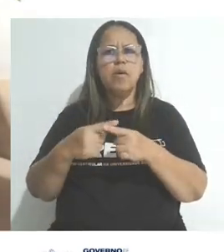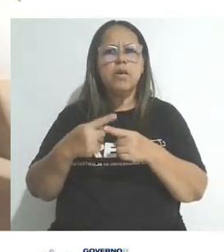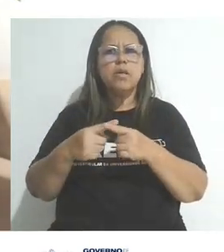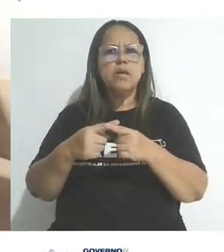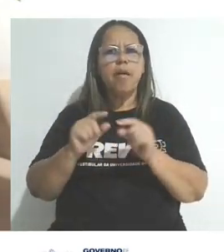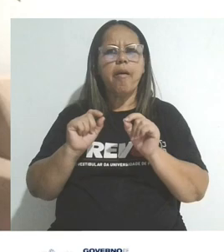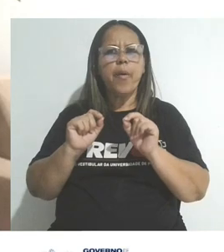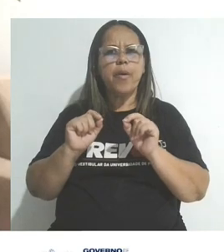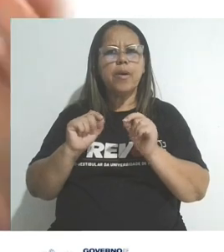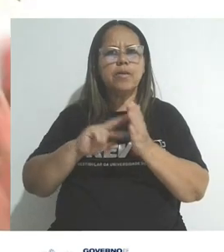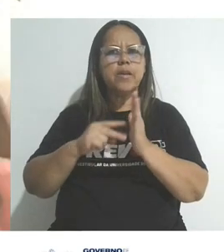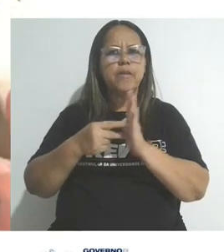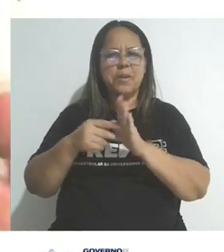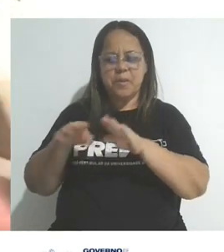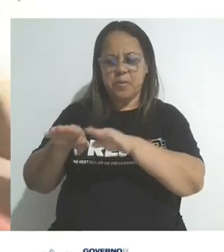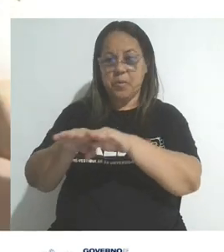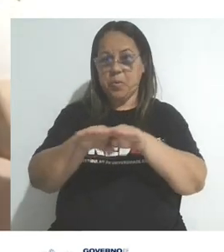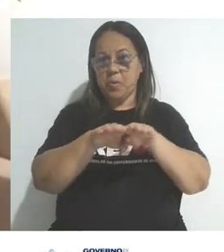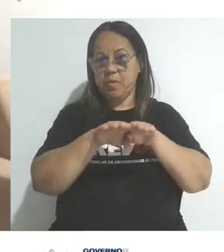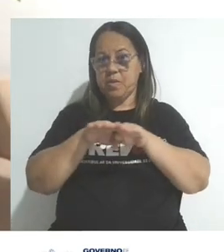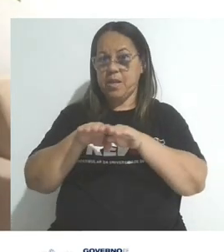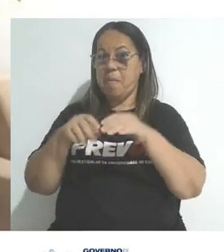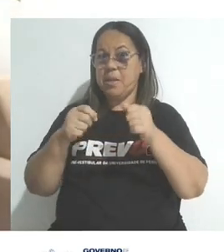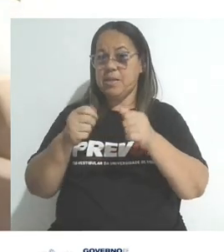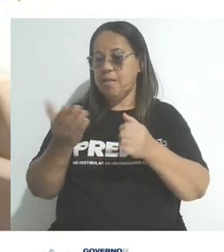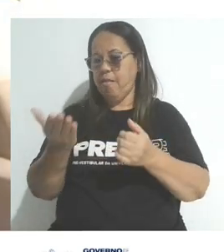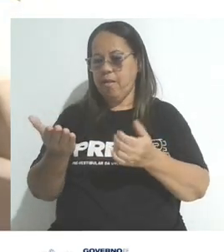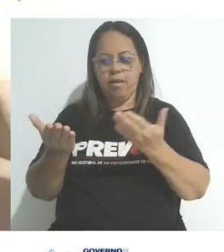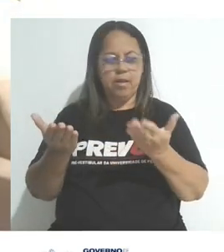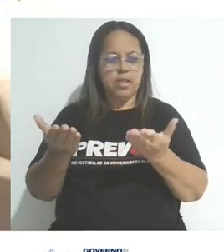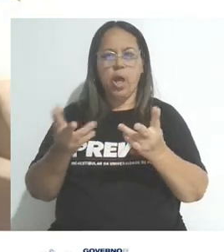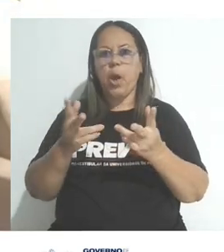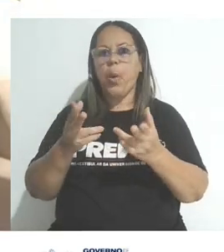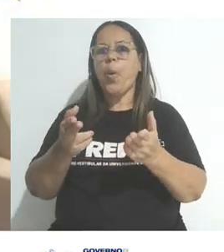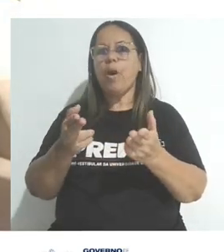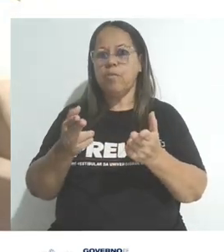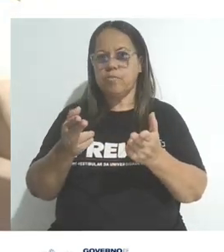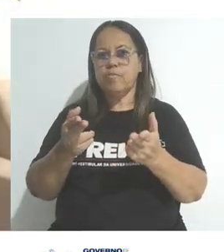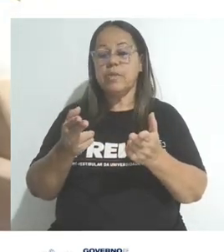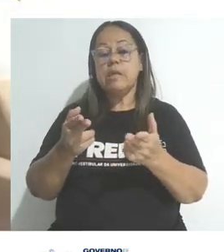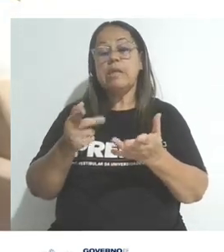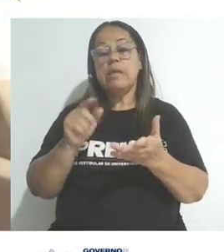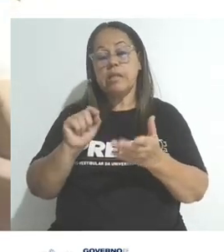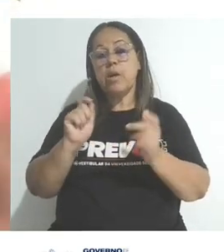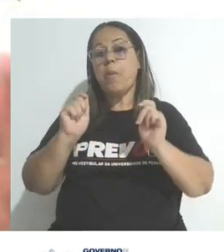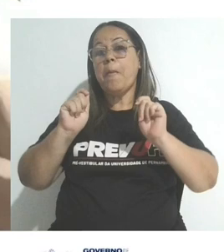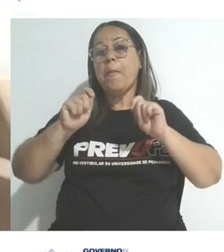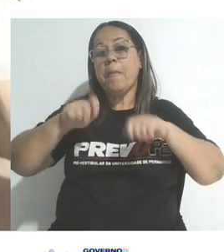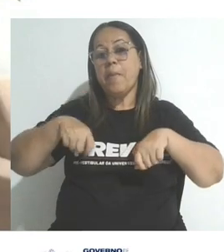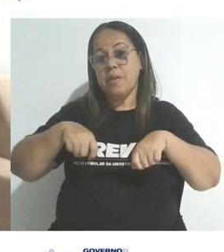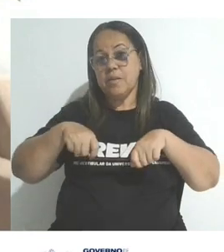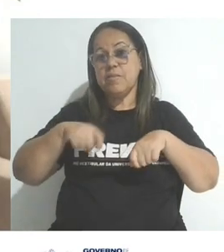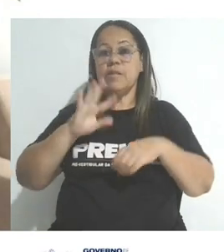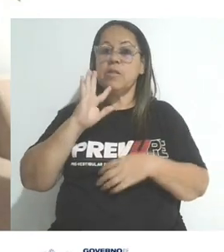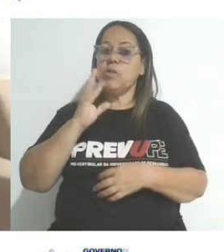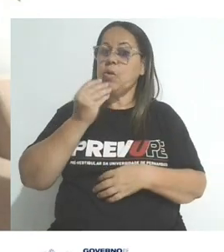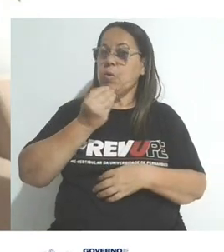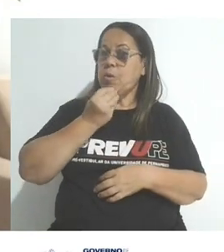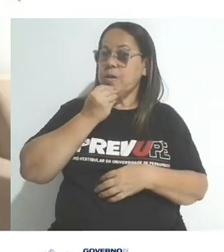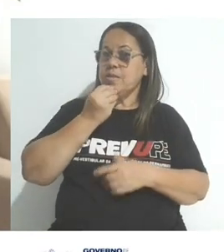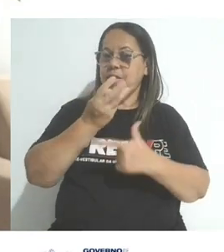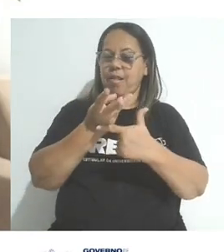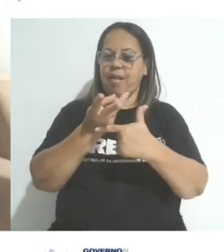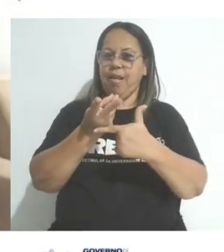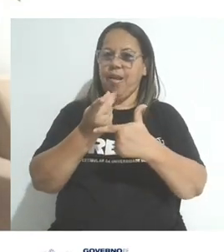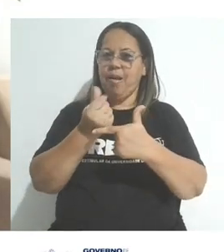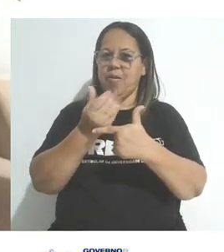questão da igualdade. O que está de um lado tem que estar equilibrado com quem está do outro. E tudo isso são possibilidades de conhecimento